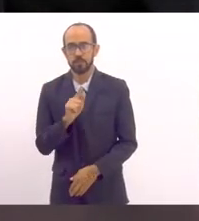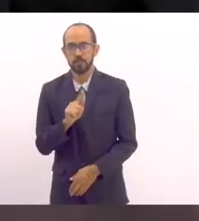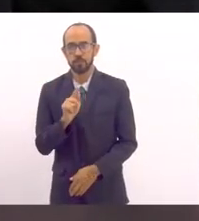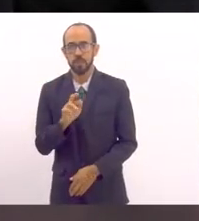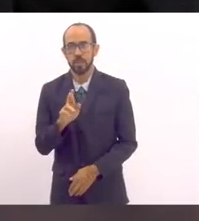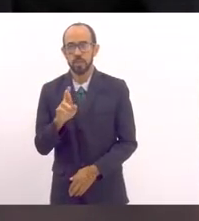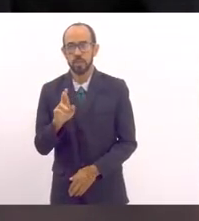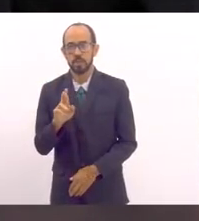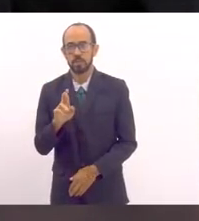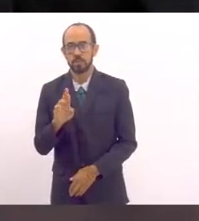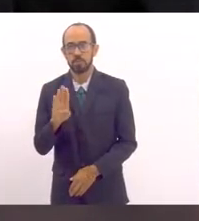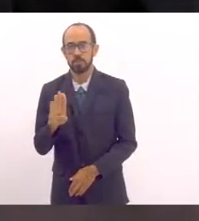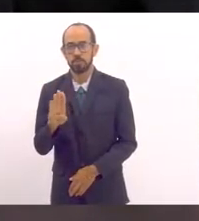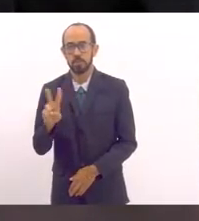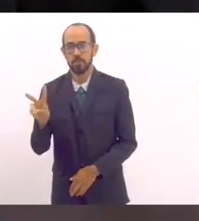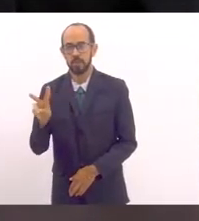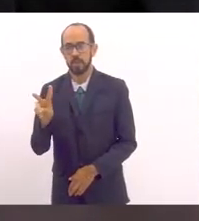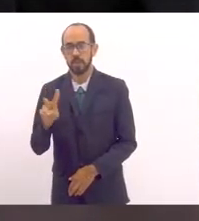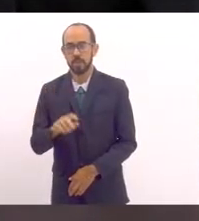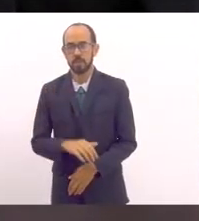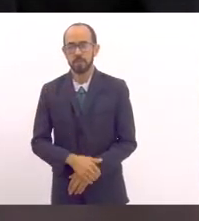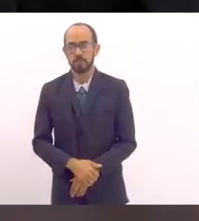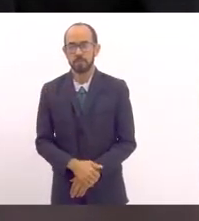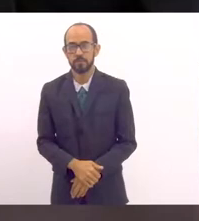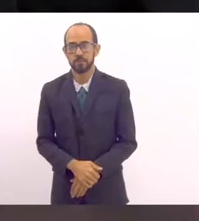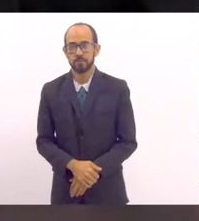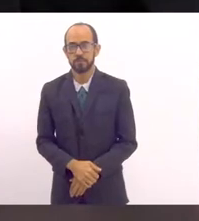GRBV, Fest Rio,